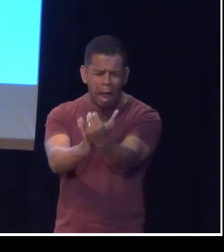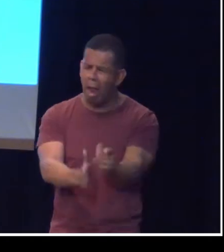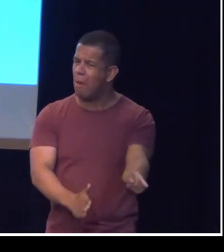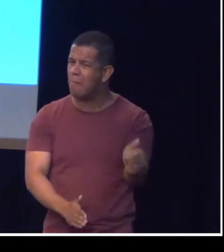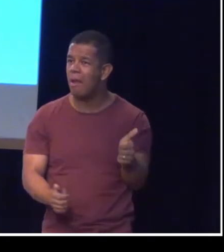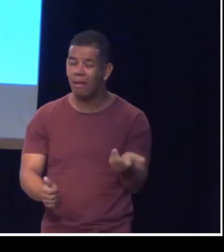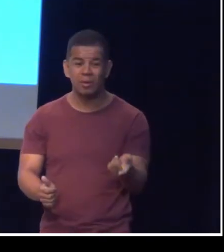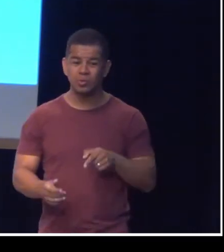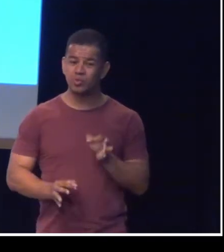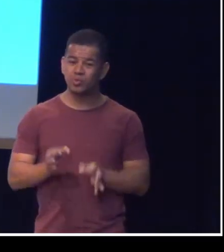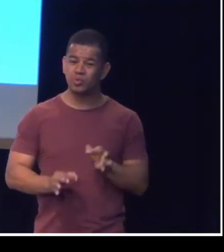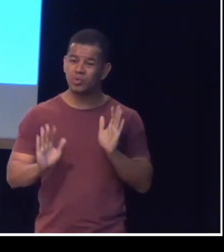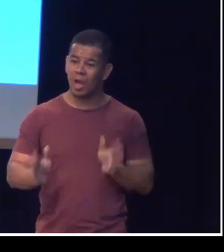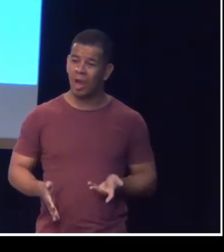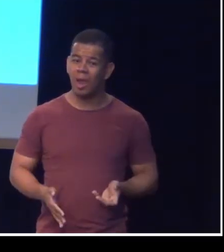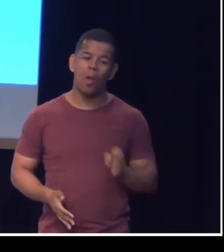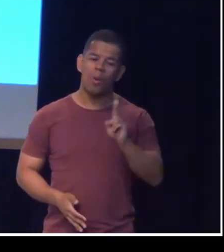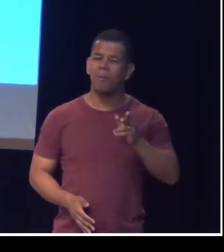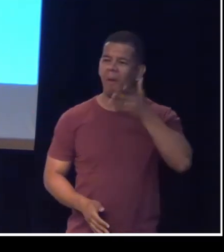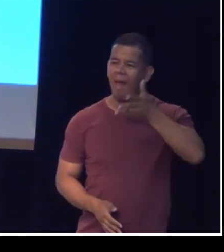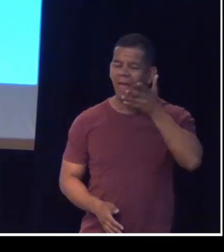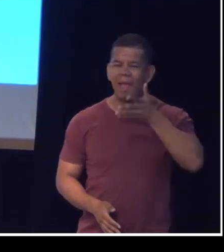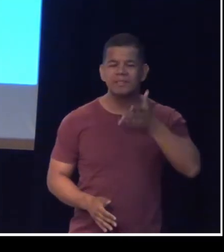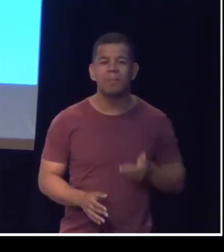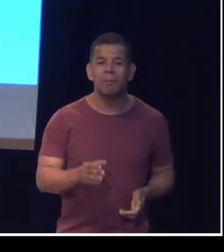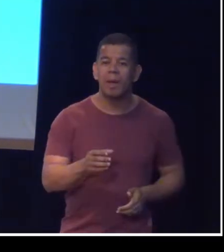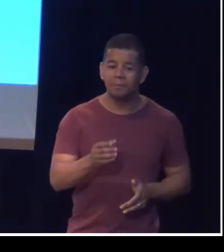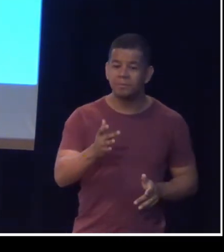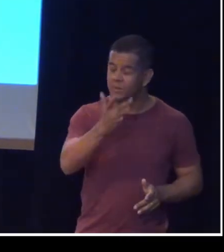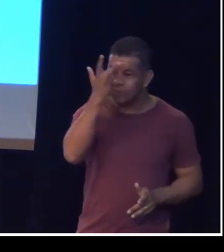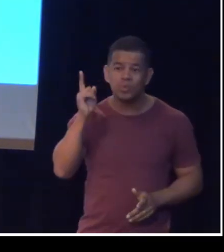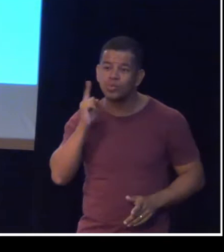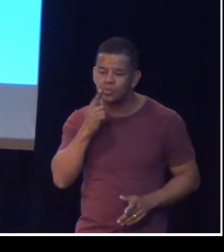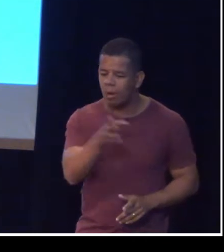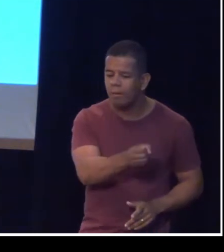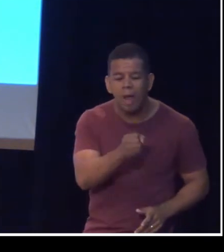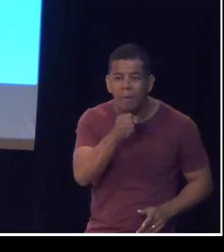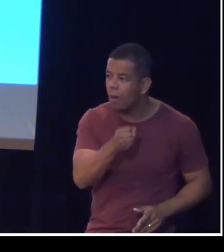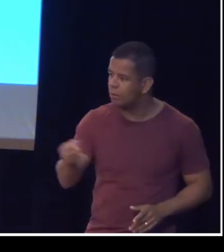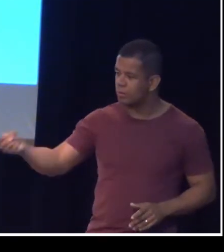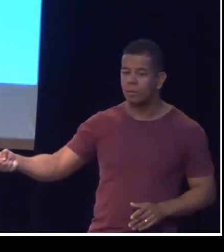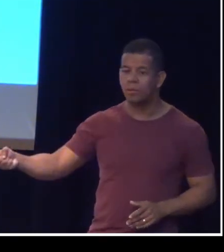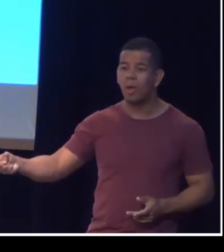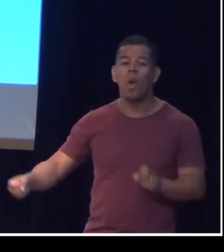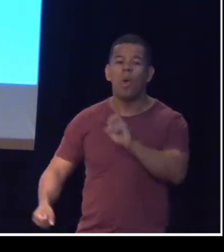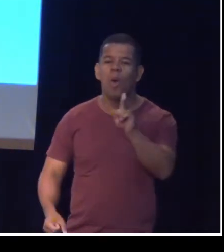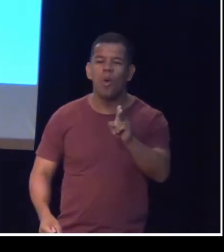passa o microfone para o surdo. Ou então, quando você está numa palestra para pessoas cegas, você diz, né? Vocês estão me vendo muito